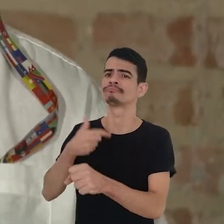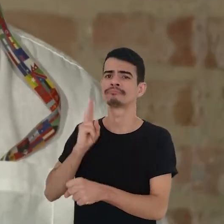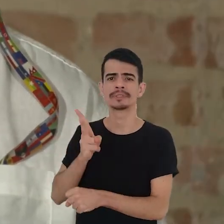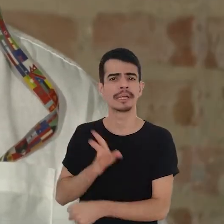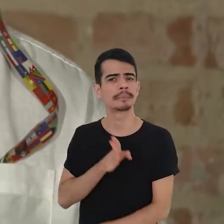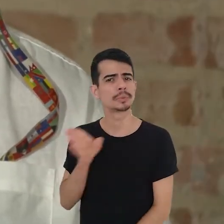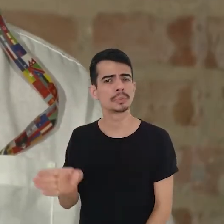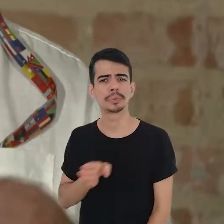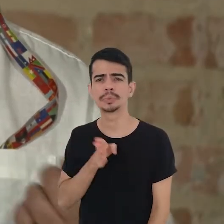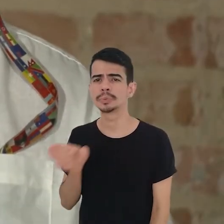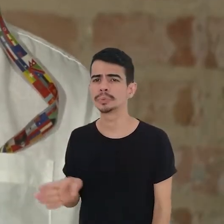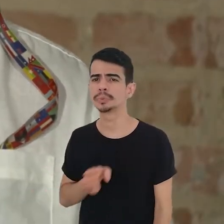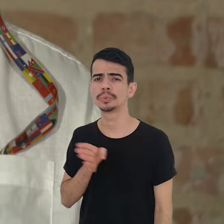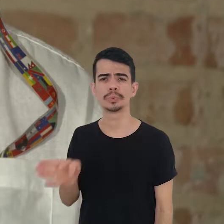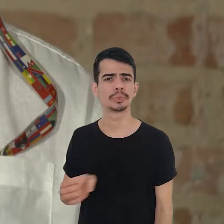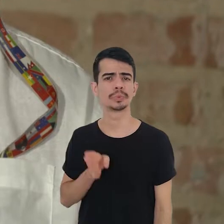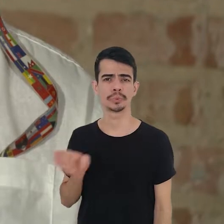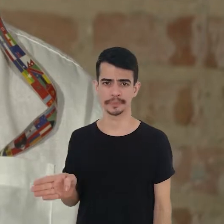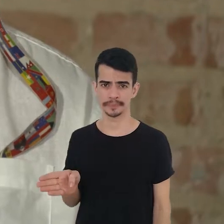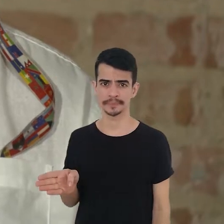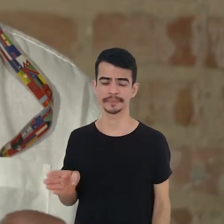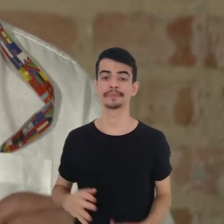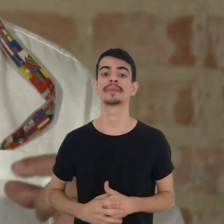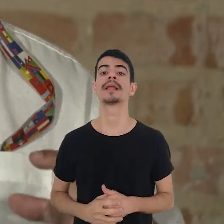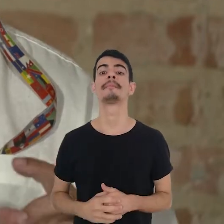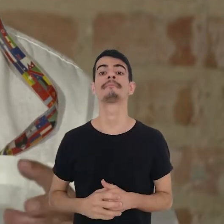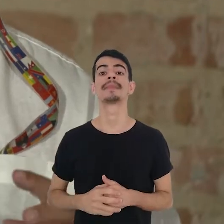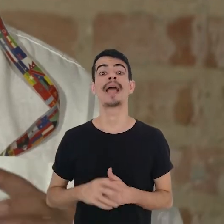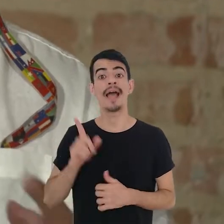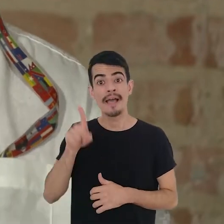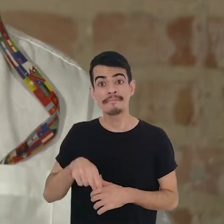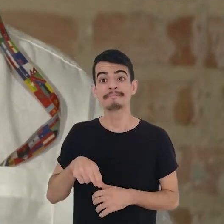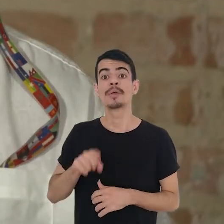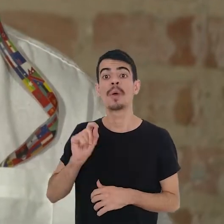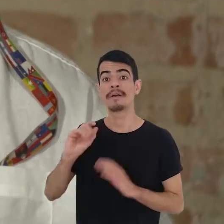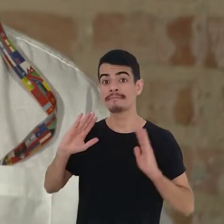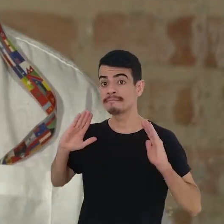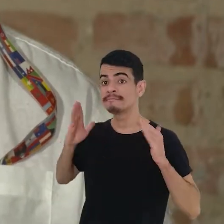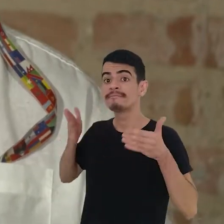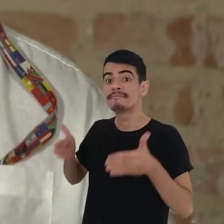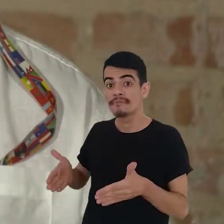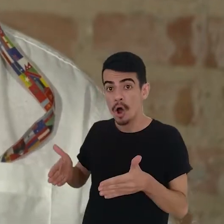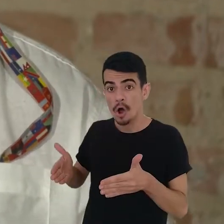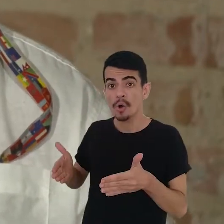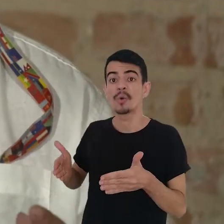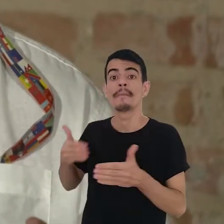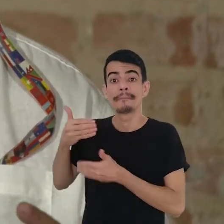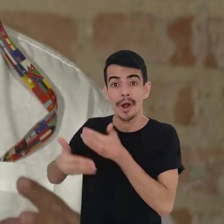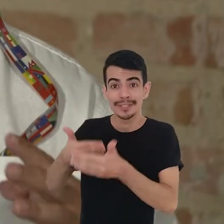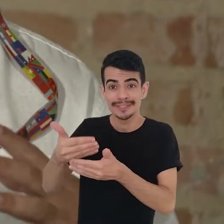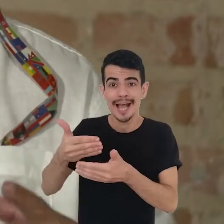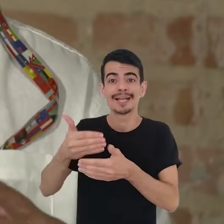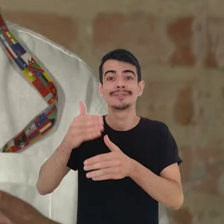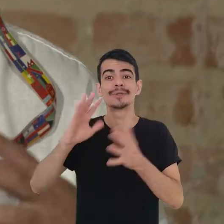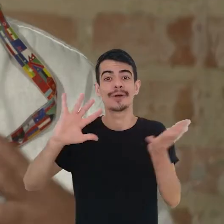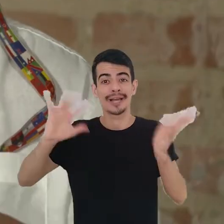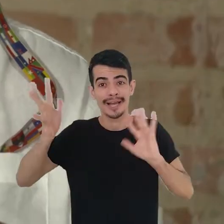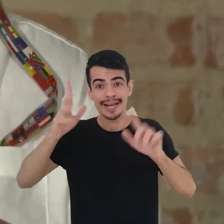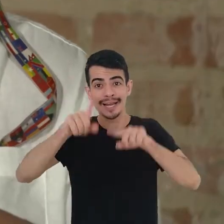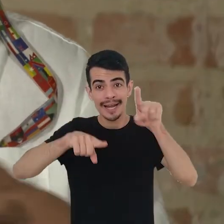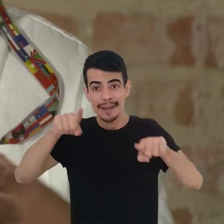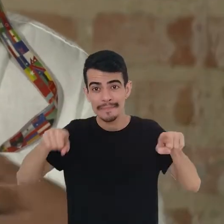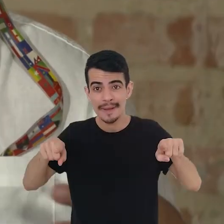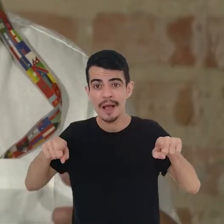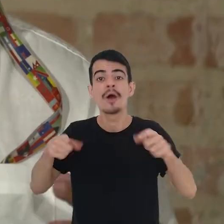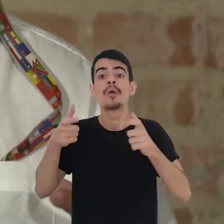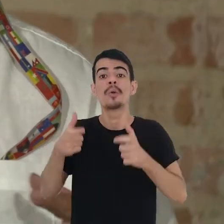nesse programa. E as regiões polares, elas são o foco desse processo de mudanças climáticas, porque elas têm